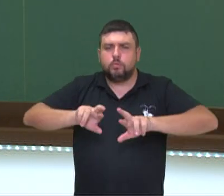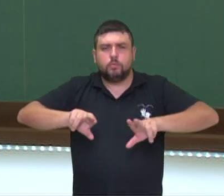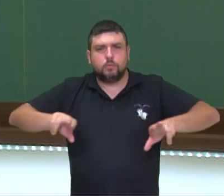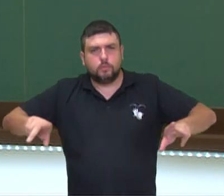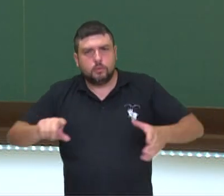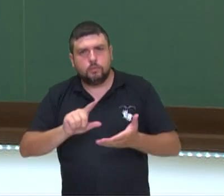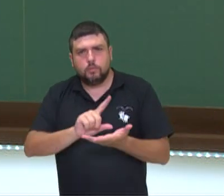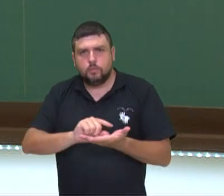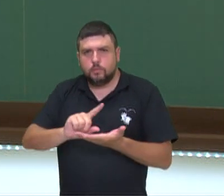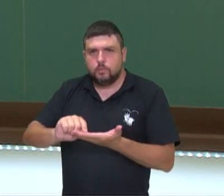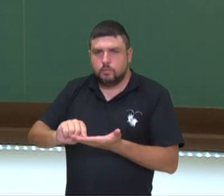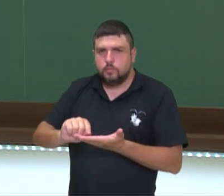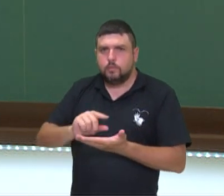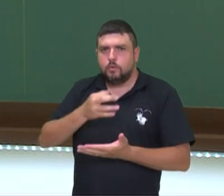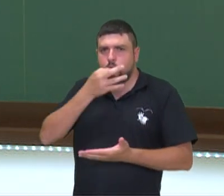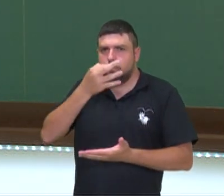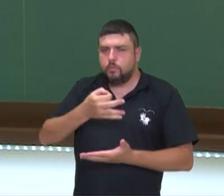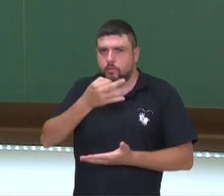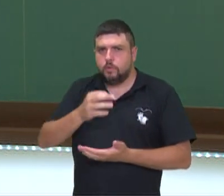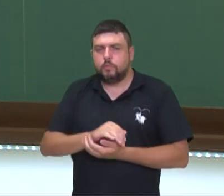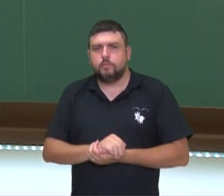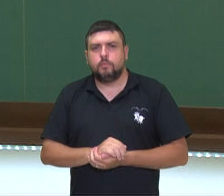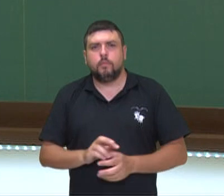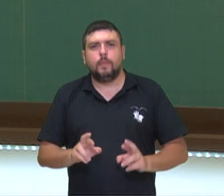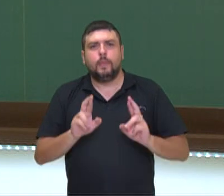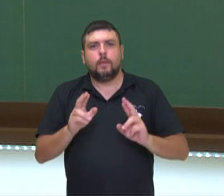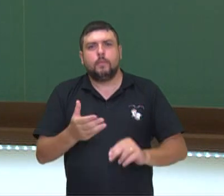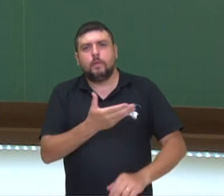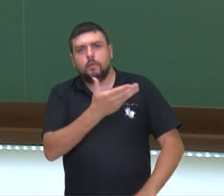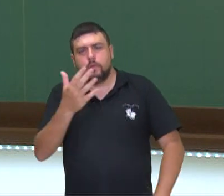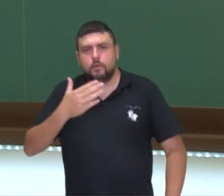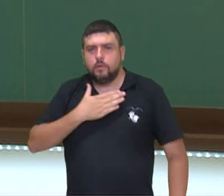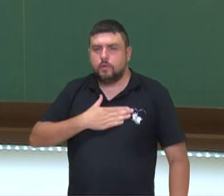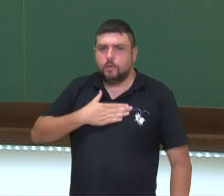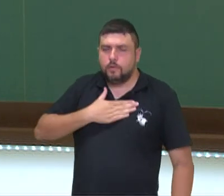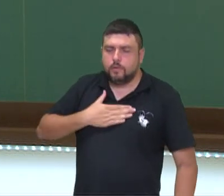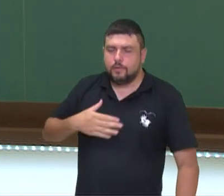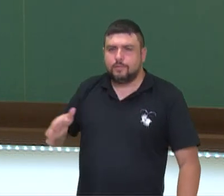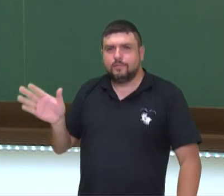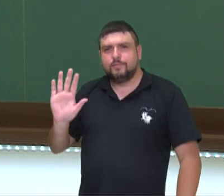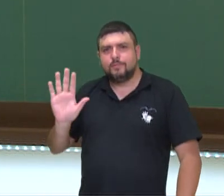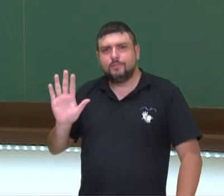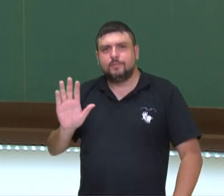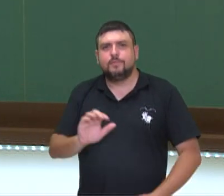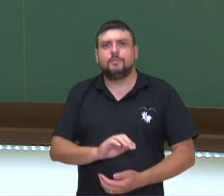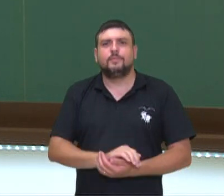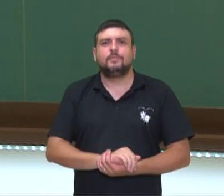artigo de opinião. Espero que vocês tenham gostado e até breve.